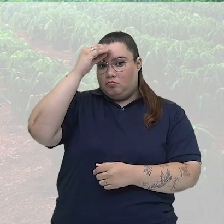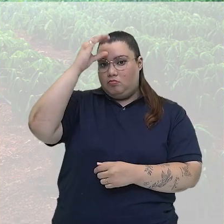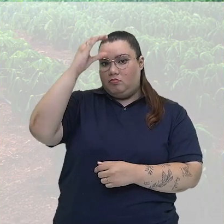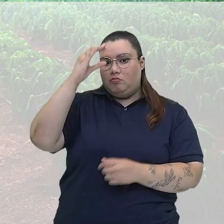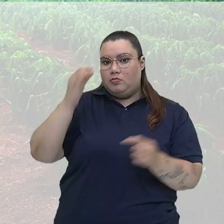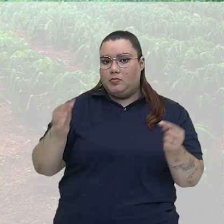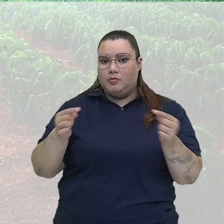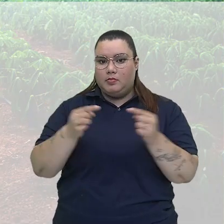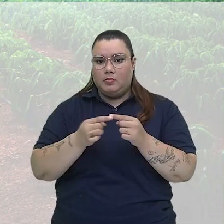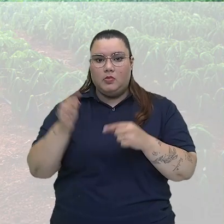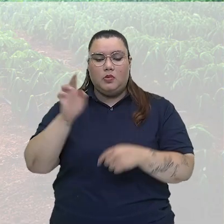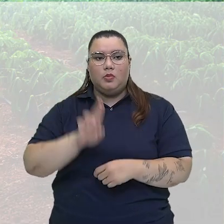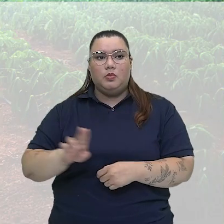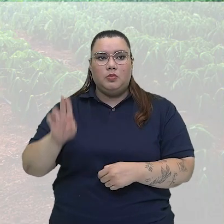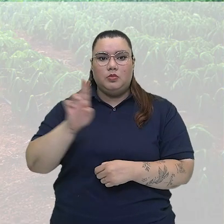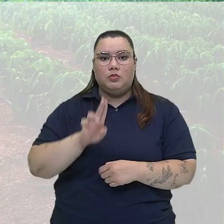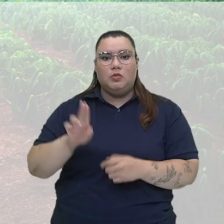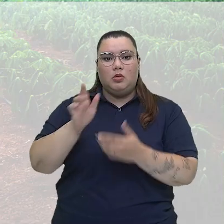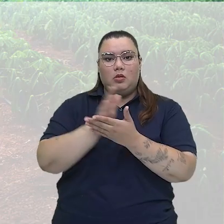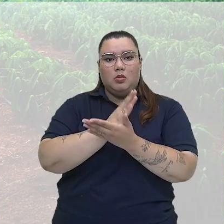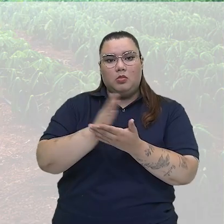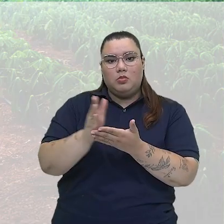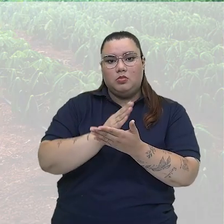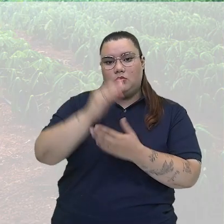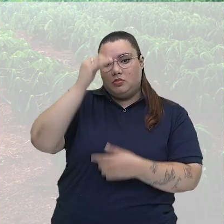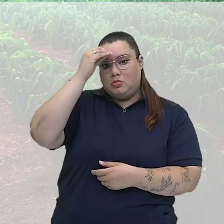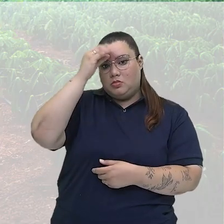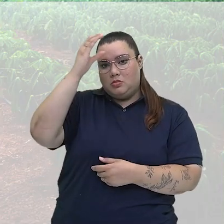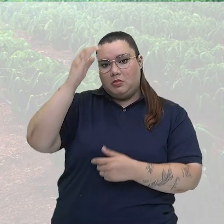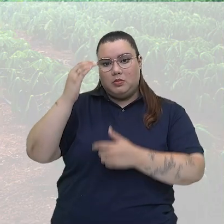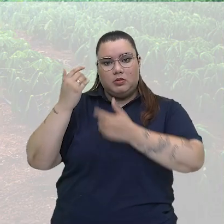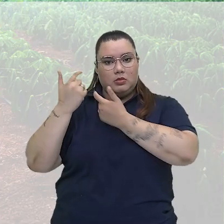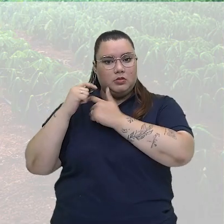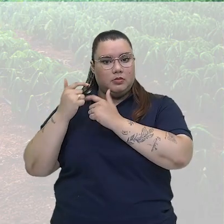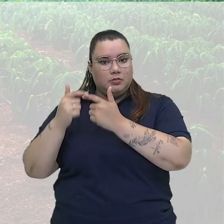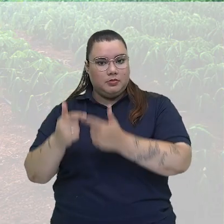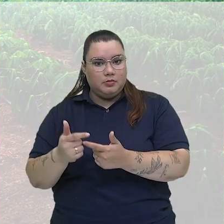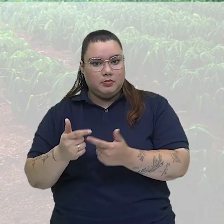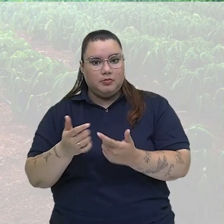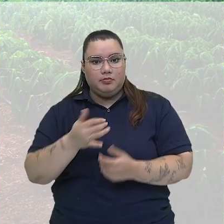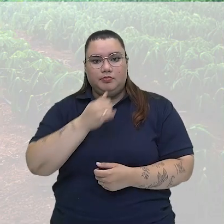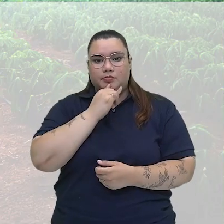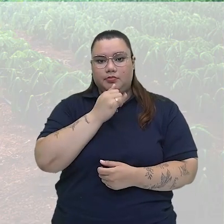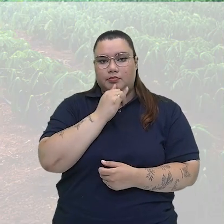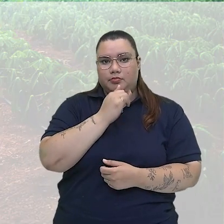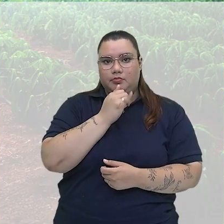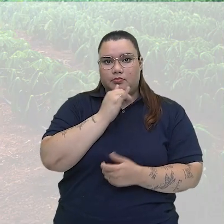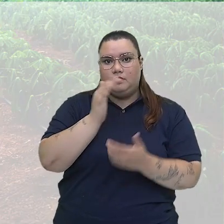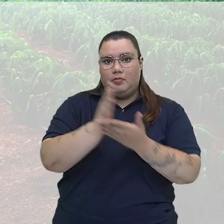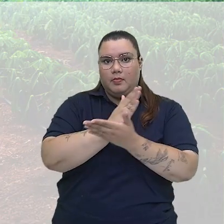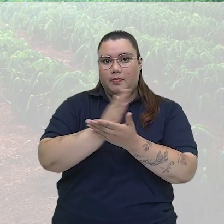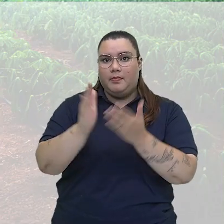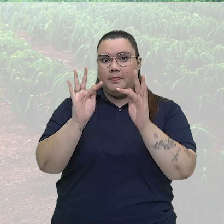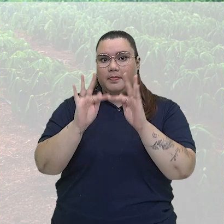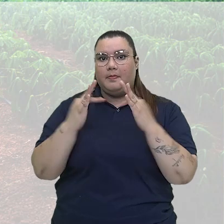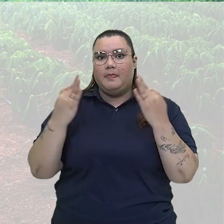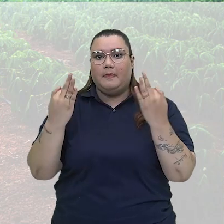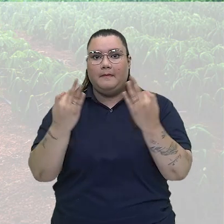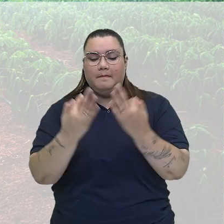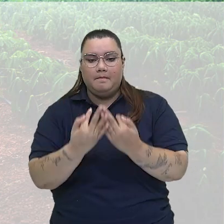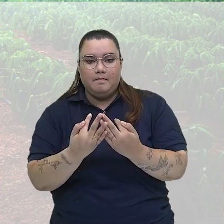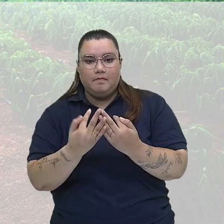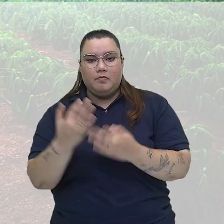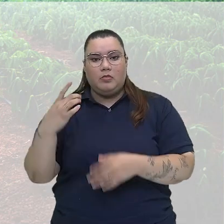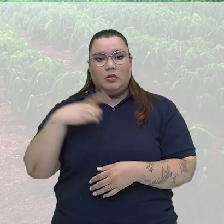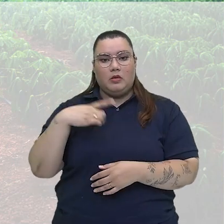conhecimentos, então elas utilizam ali alguns saberes tradicionais. Por exemplo, algumas famílias